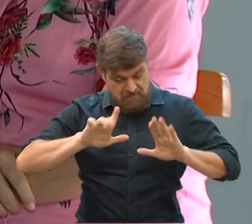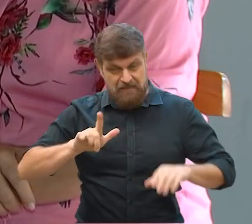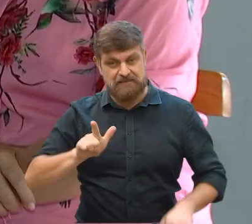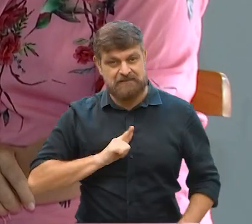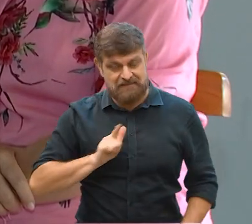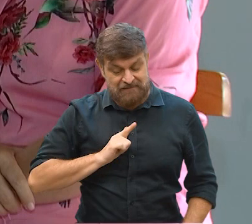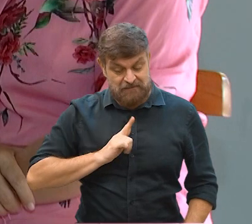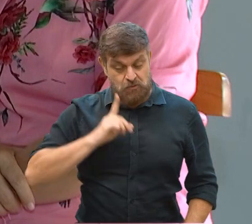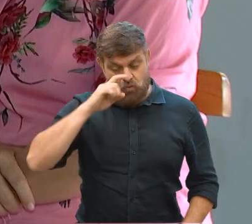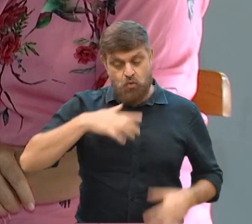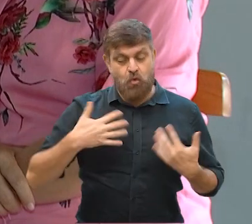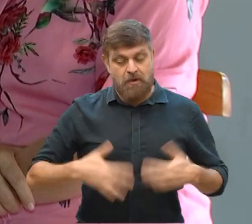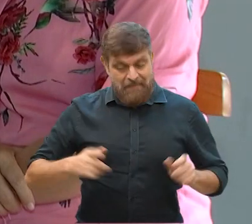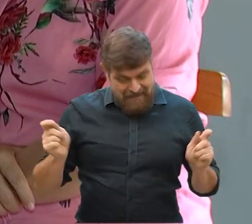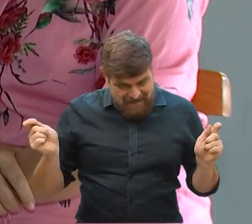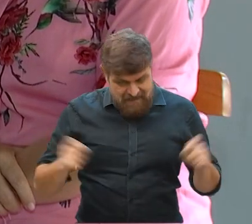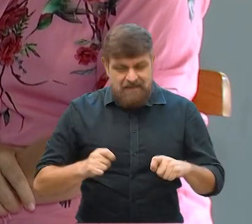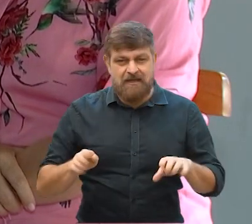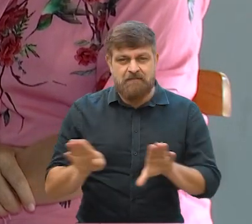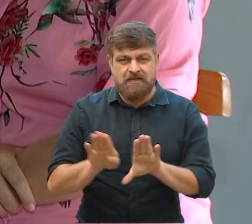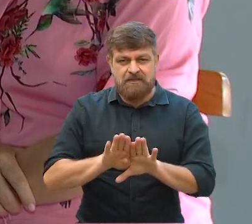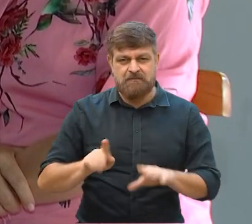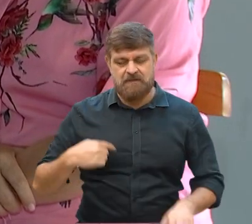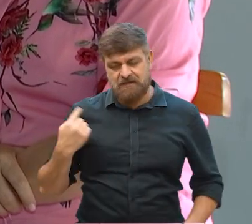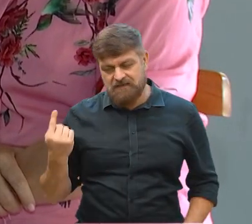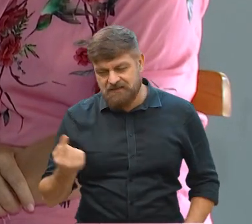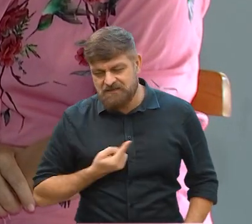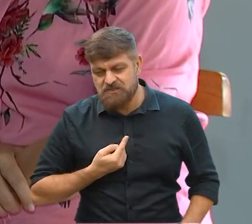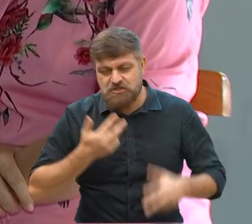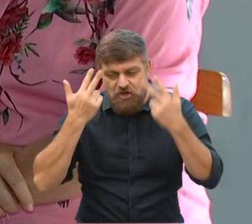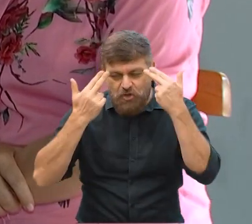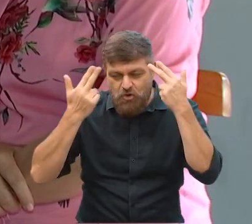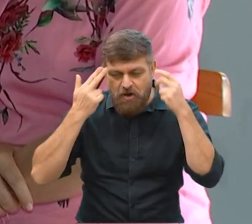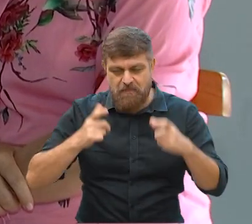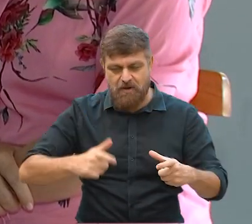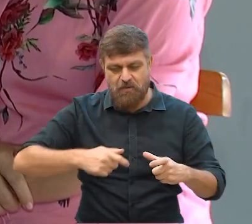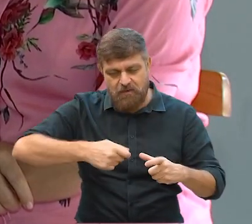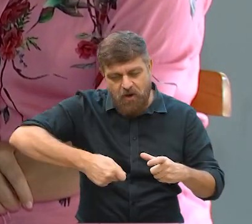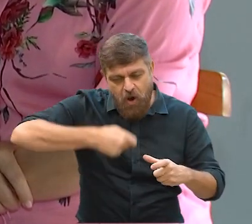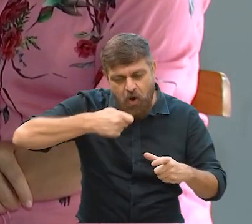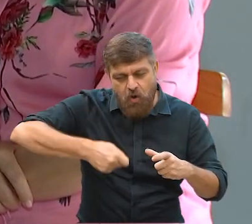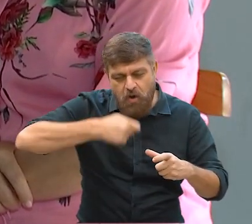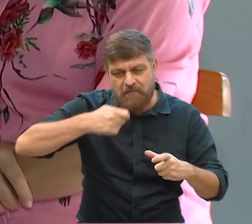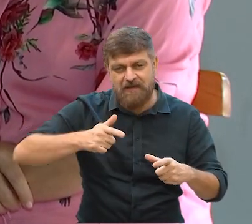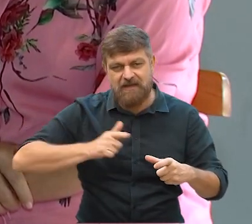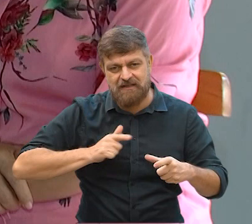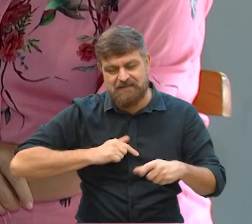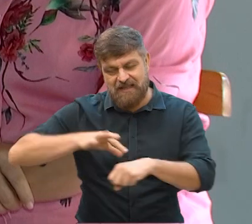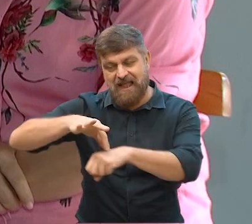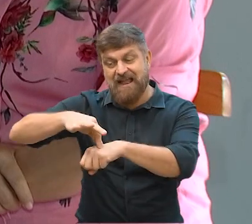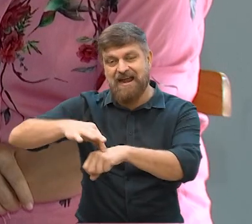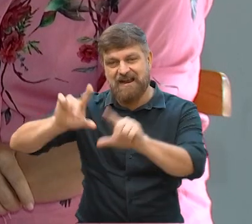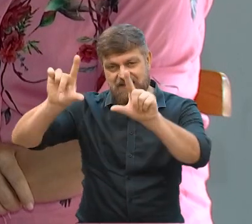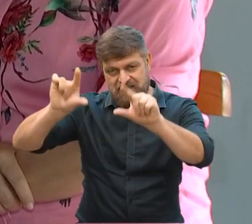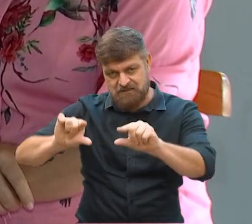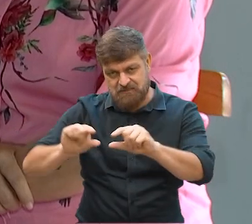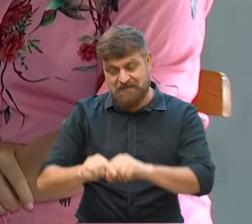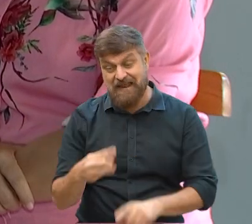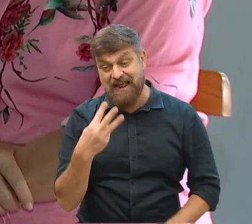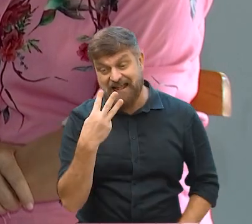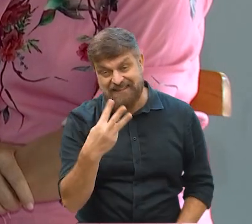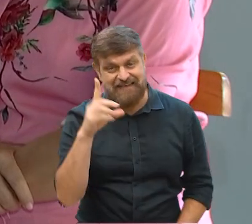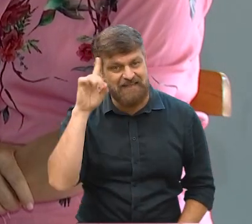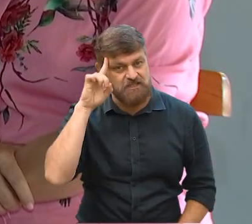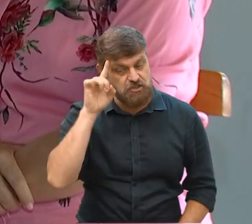mais complexa de ser seguida, mas é possível. Mas uma dieta, digamos, normal, o ideal seria 3